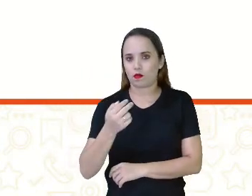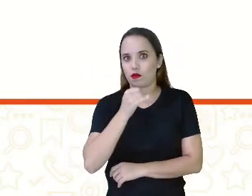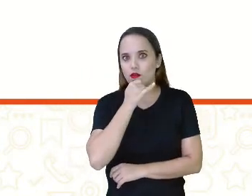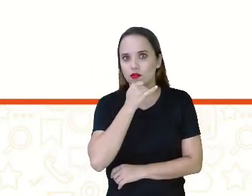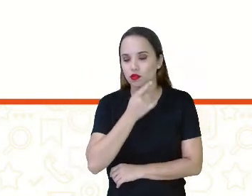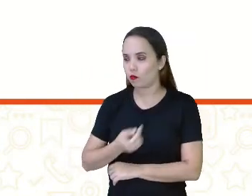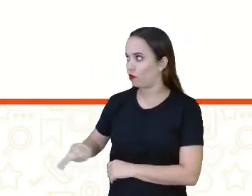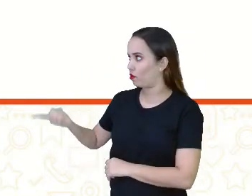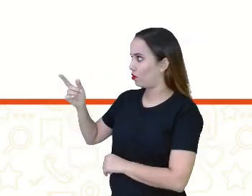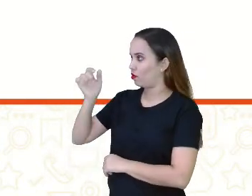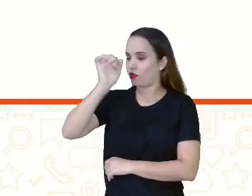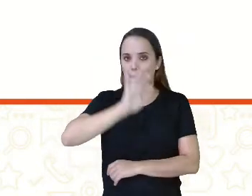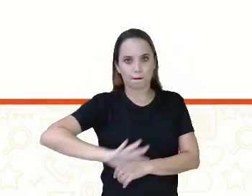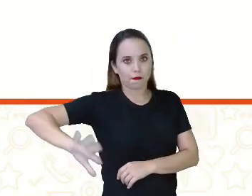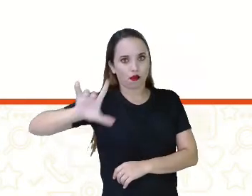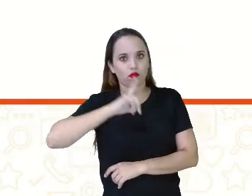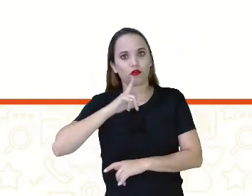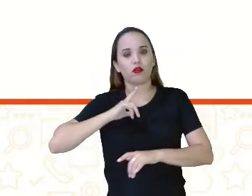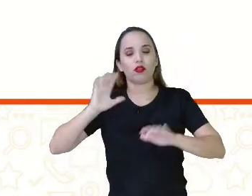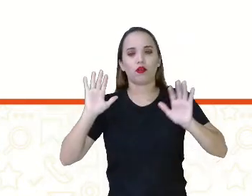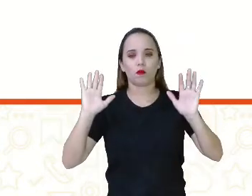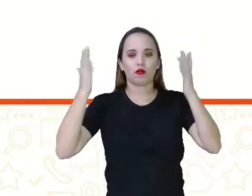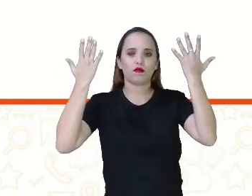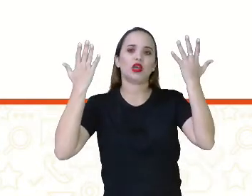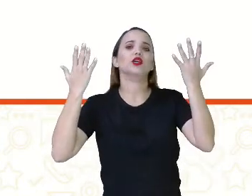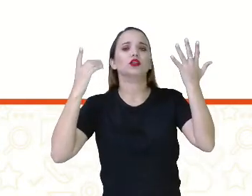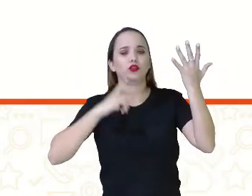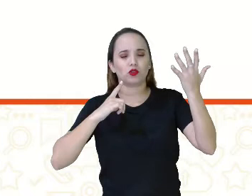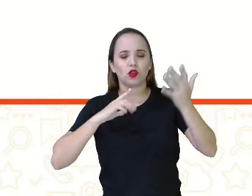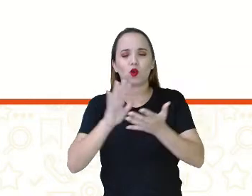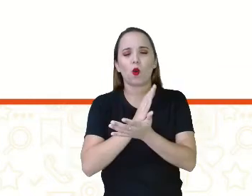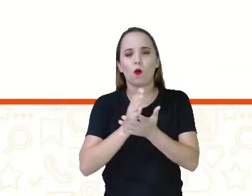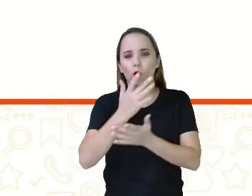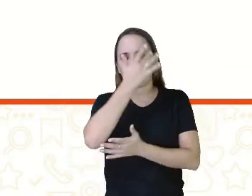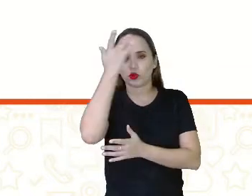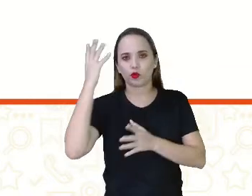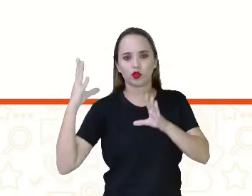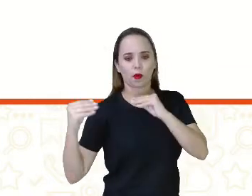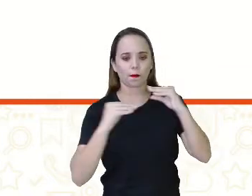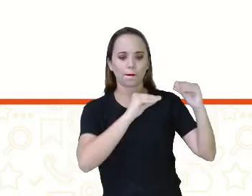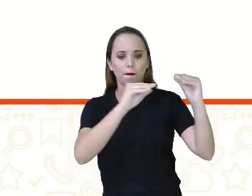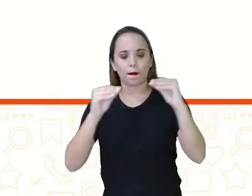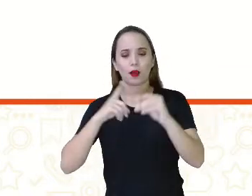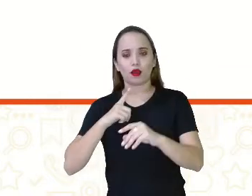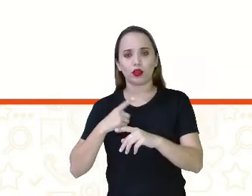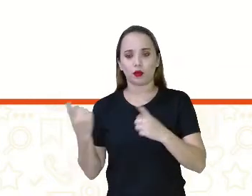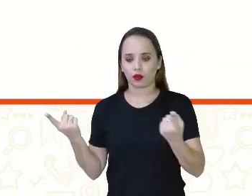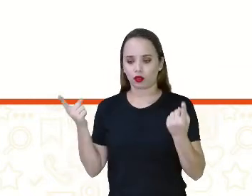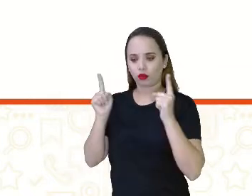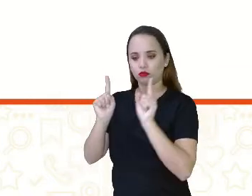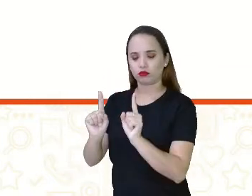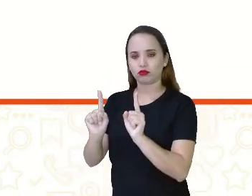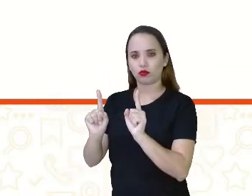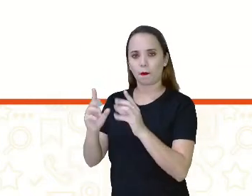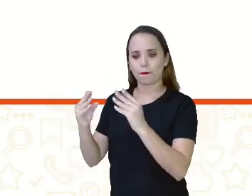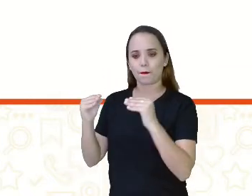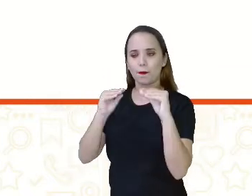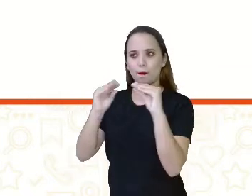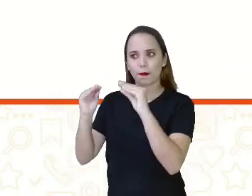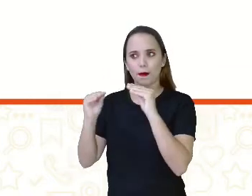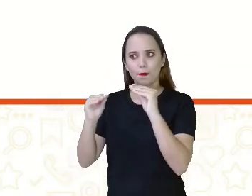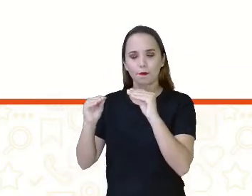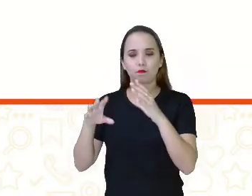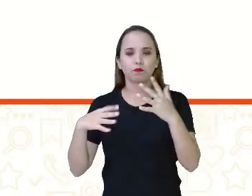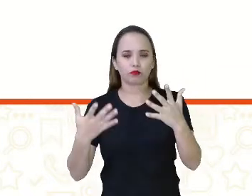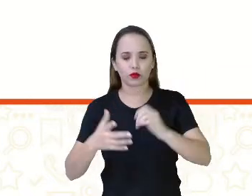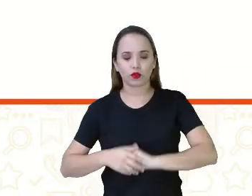numa festa, algumas pessoas conversando e um casal que conversa. Então, essa discriminação é